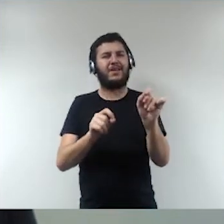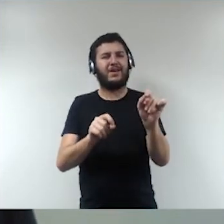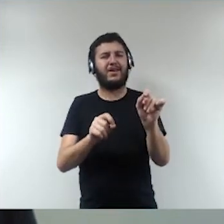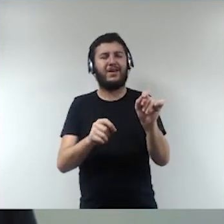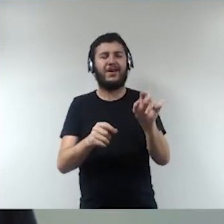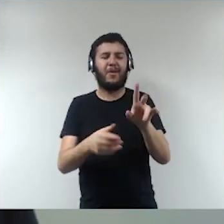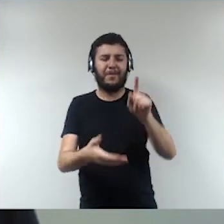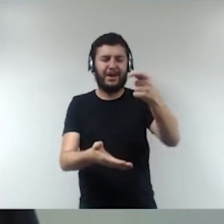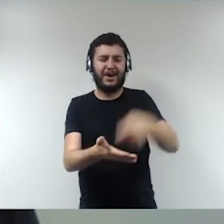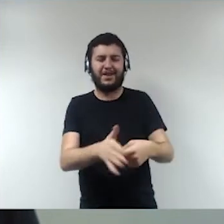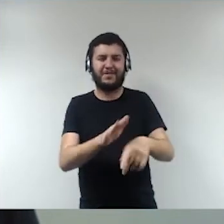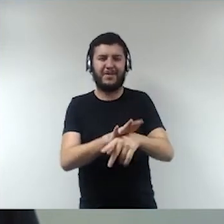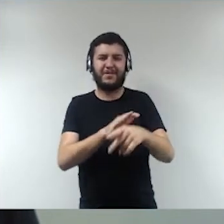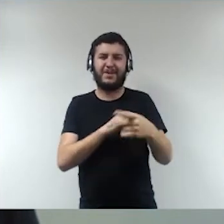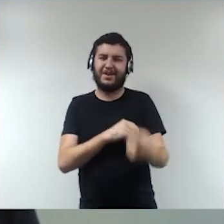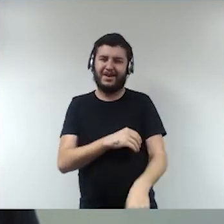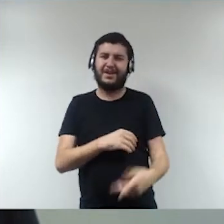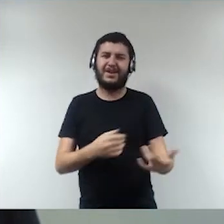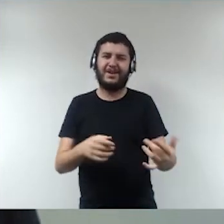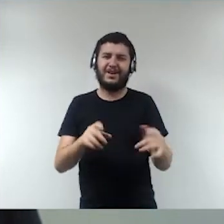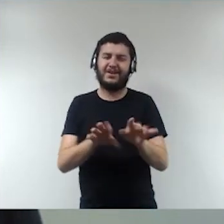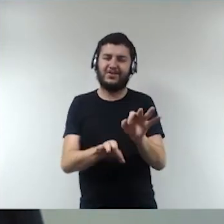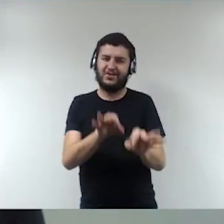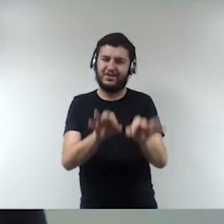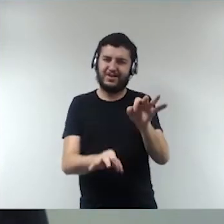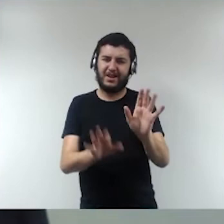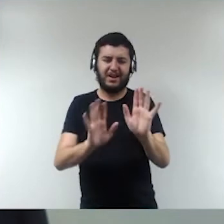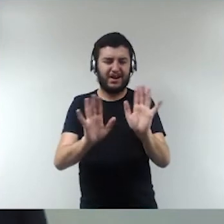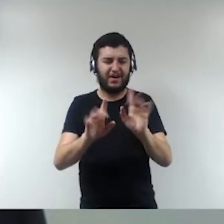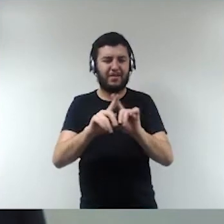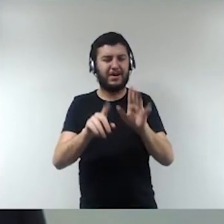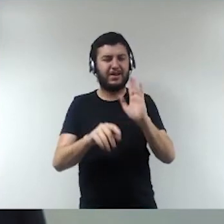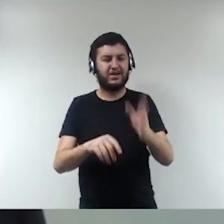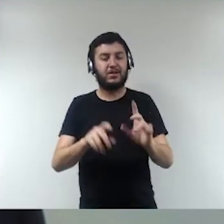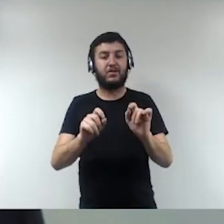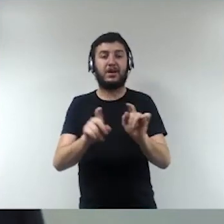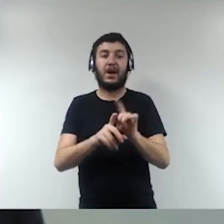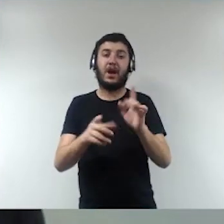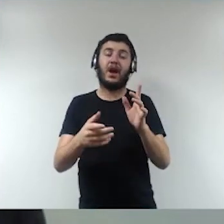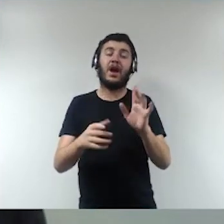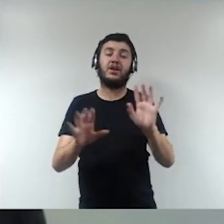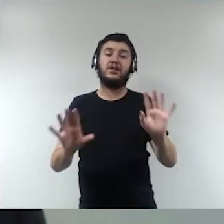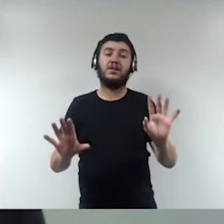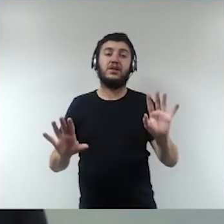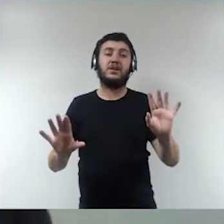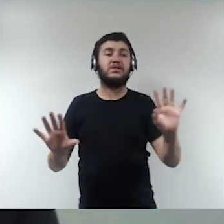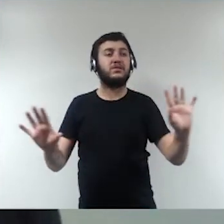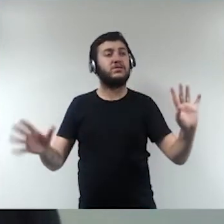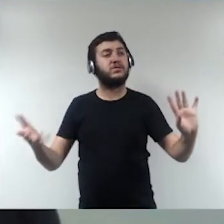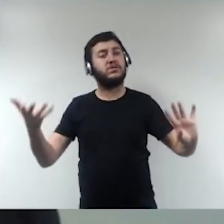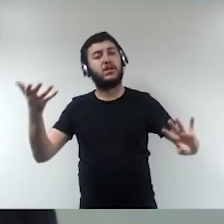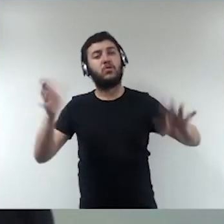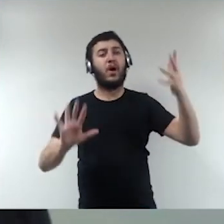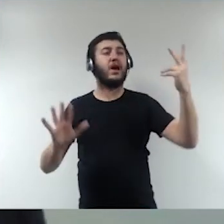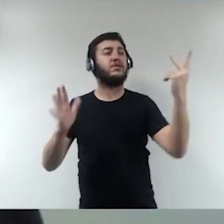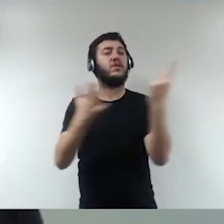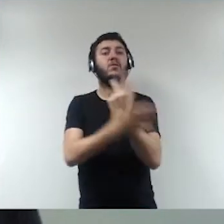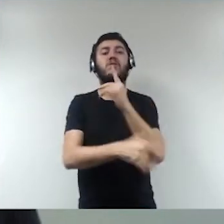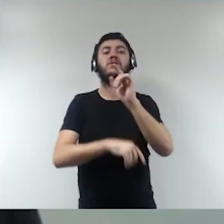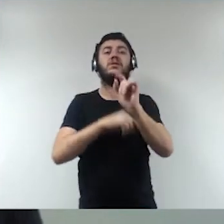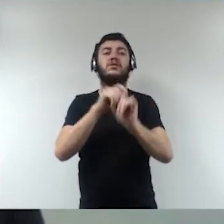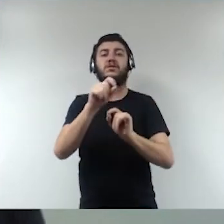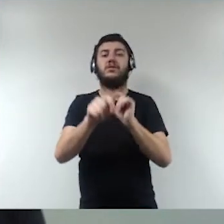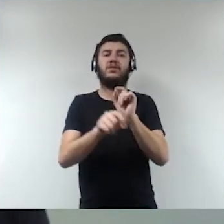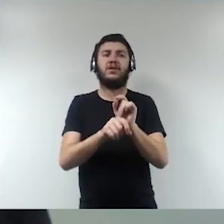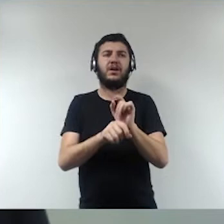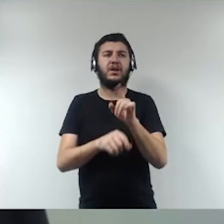quer que seja, mas um novo normal trazido por uma situação que nos acometeu,